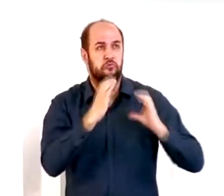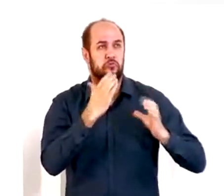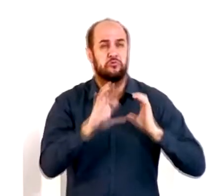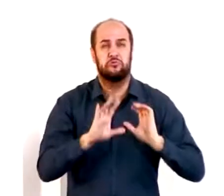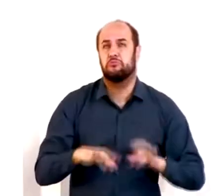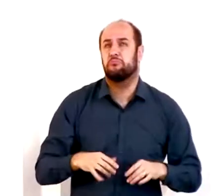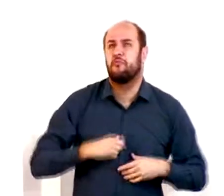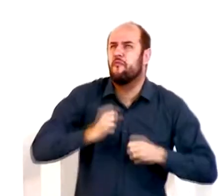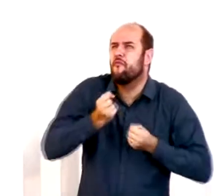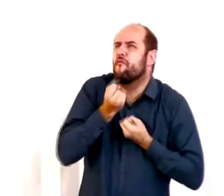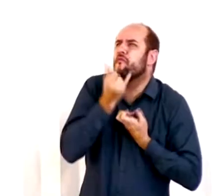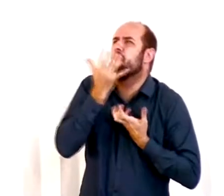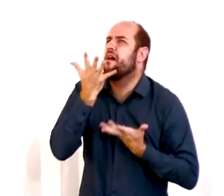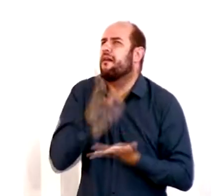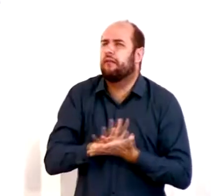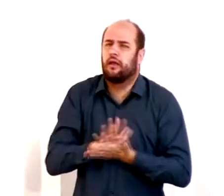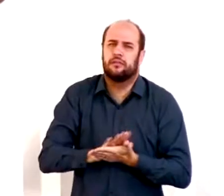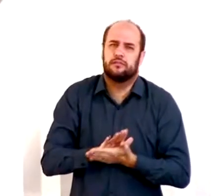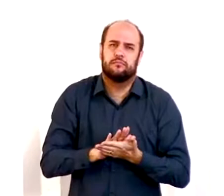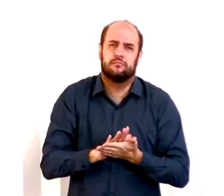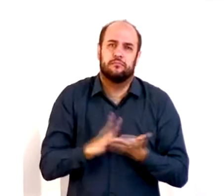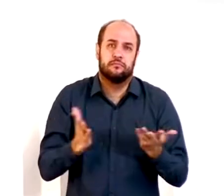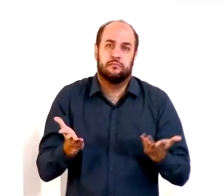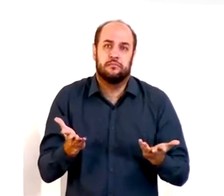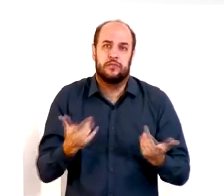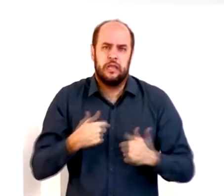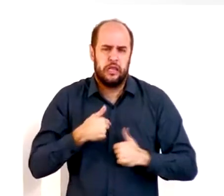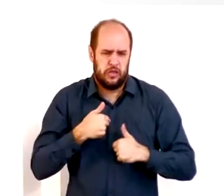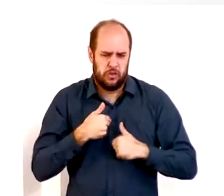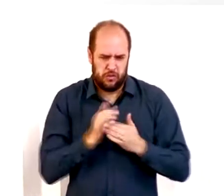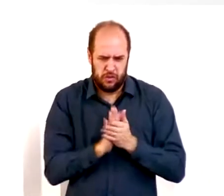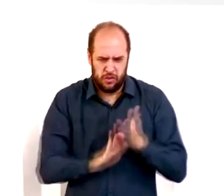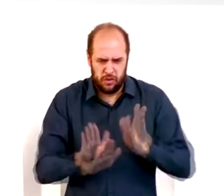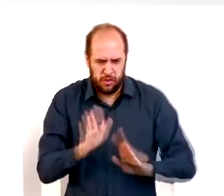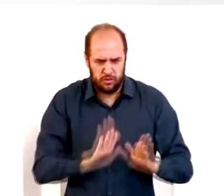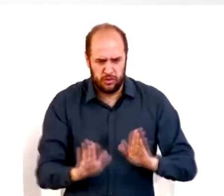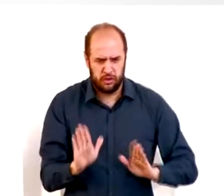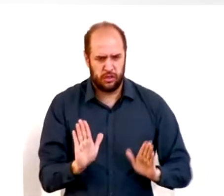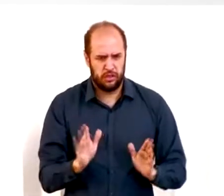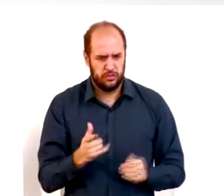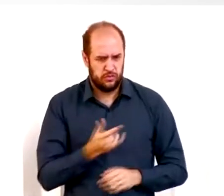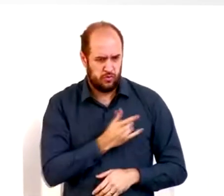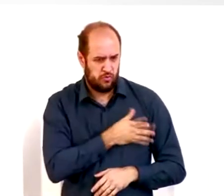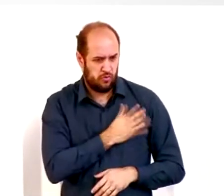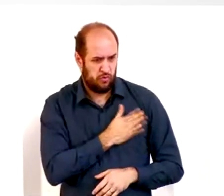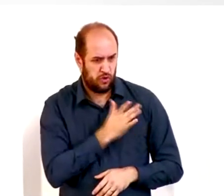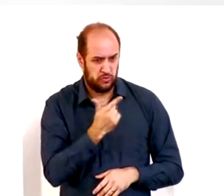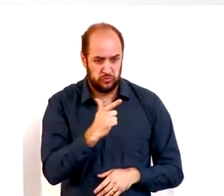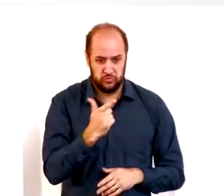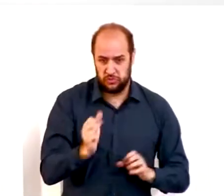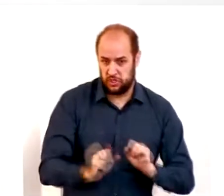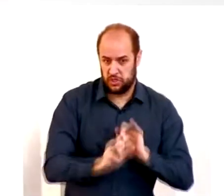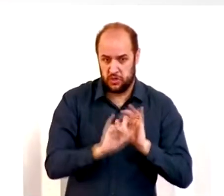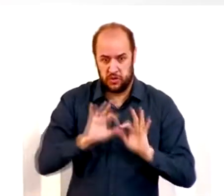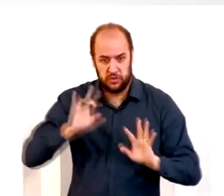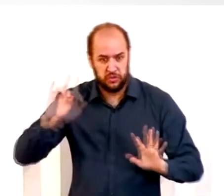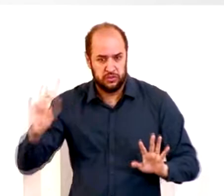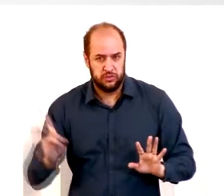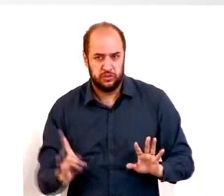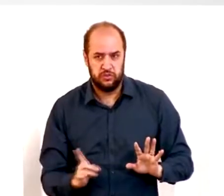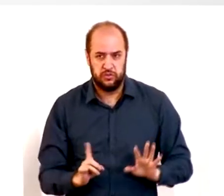não me expresso para o Senhor? Que adorador sou eu que o meu coração não é tomado pela glória de Deus, que ele não